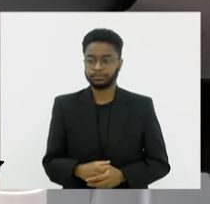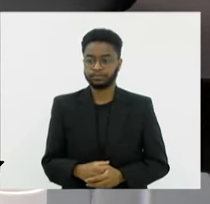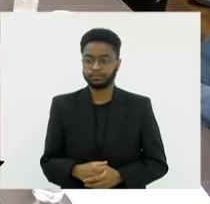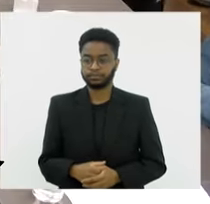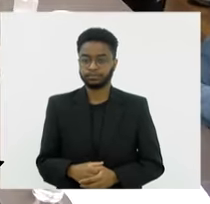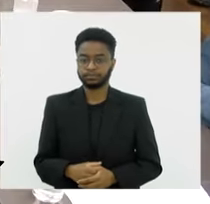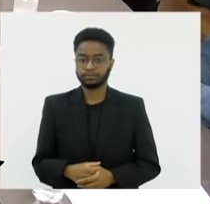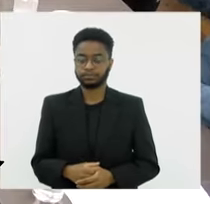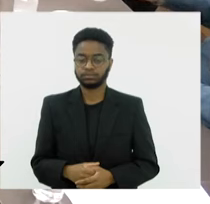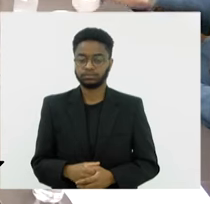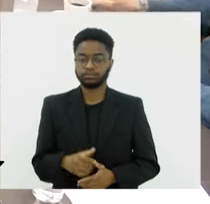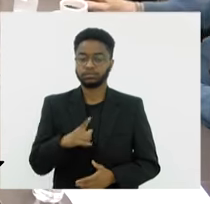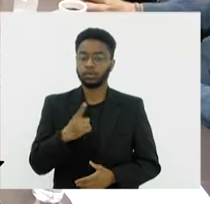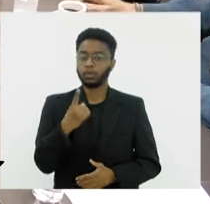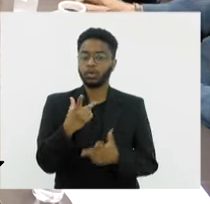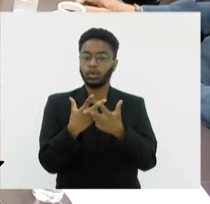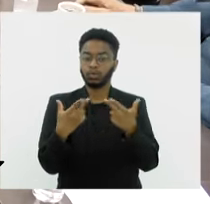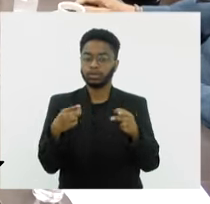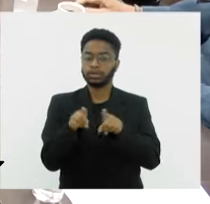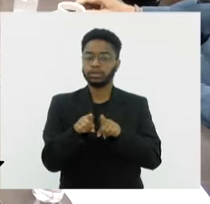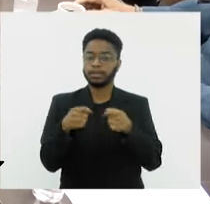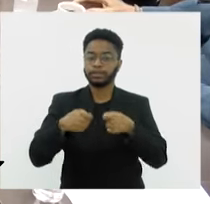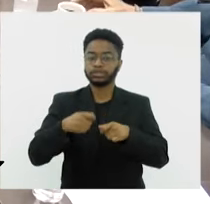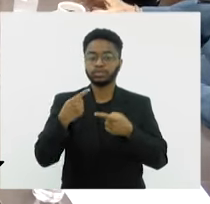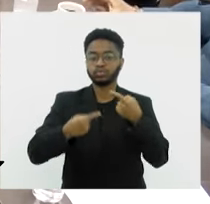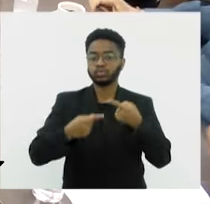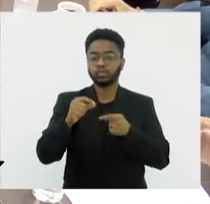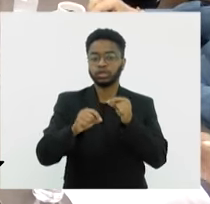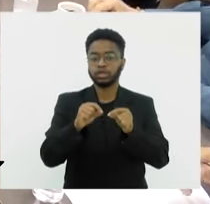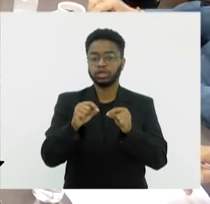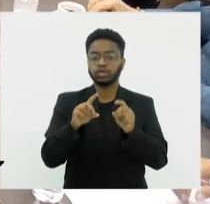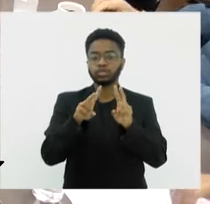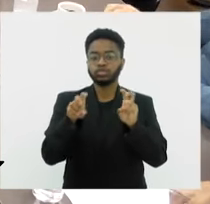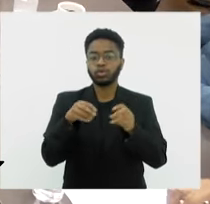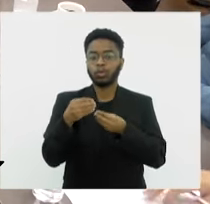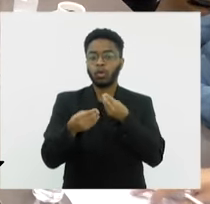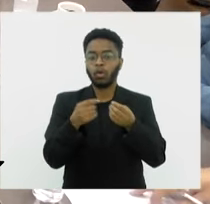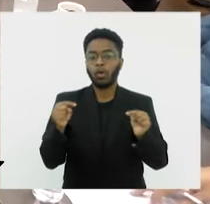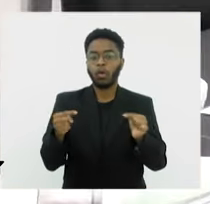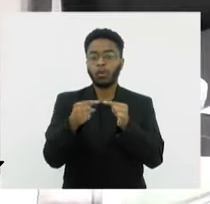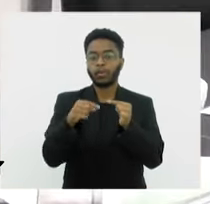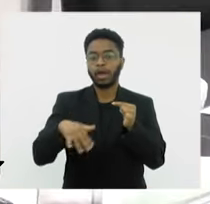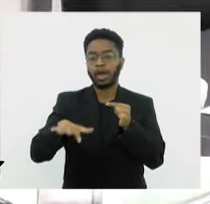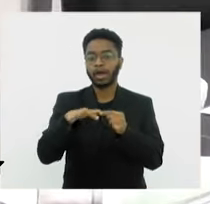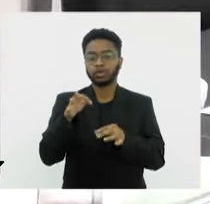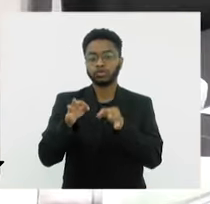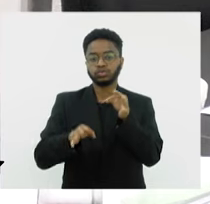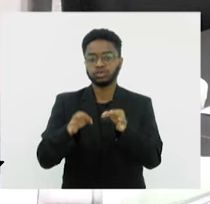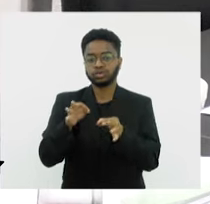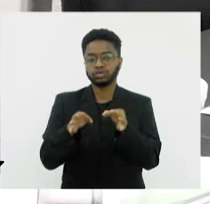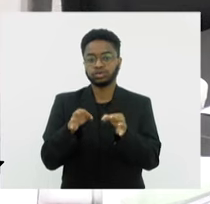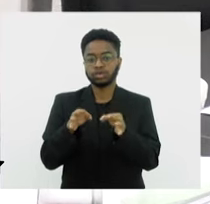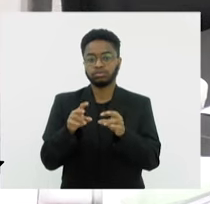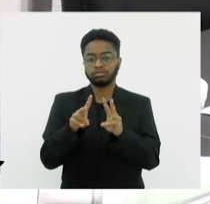Tem um aspecto que merece ser discutido, que é a questão da natureza jurídica desse rateio.